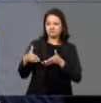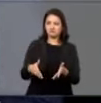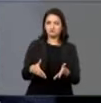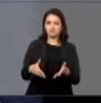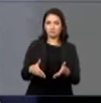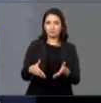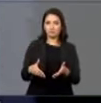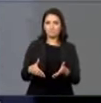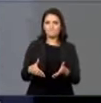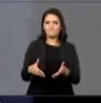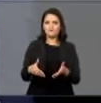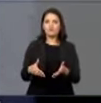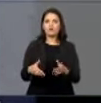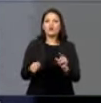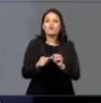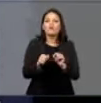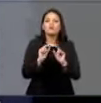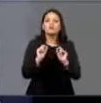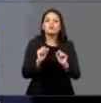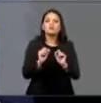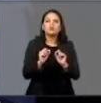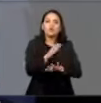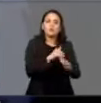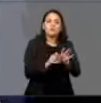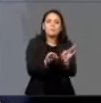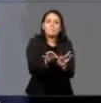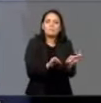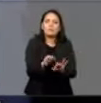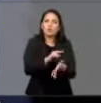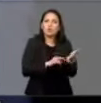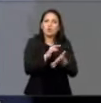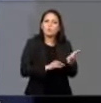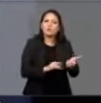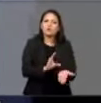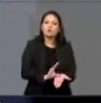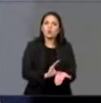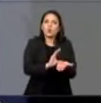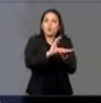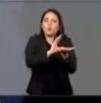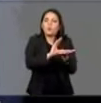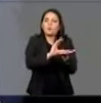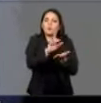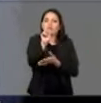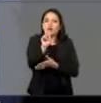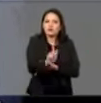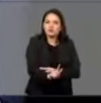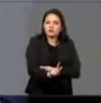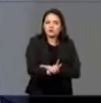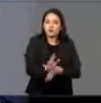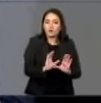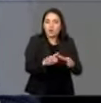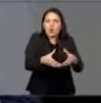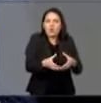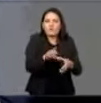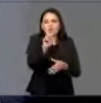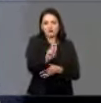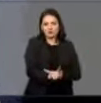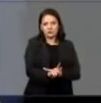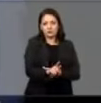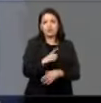fizemos as listas tríplices para o comitê gestor, que é o que mais interessa aos senhores. Essas listas tríplices foram votadas por todas